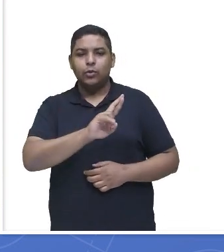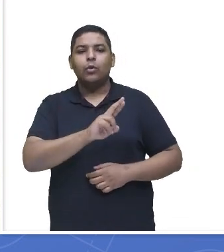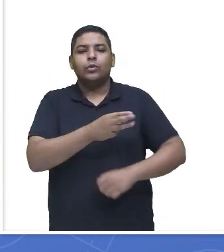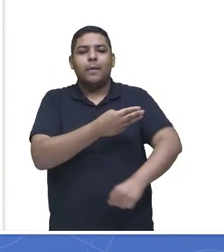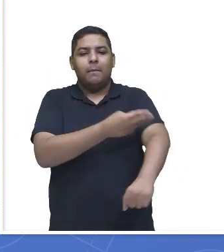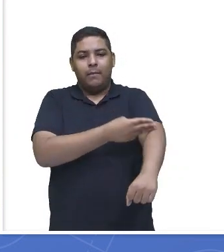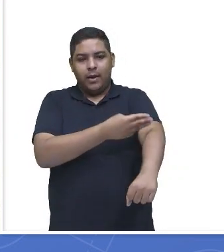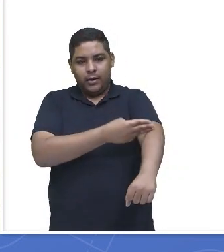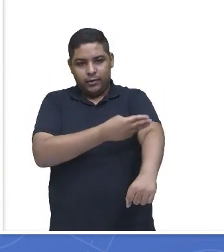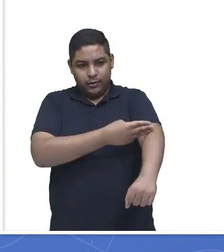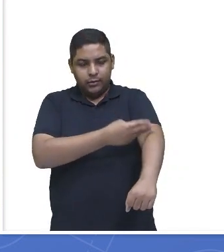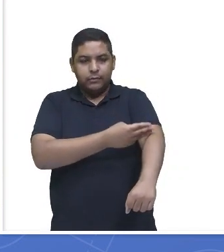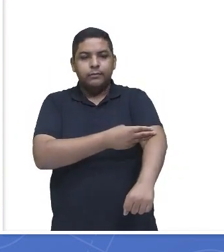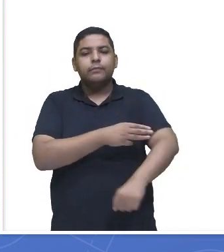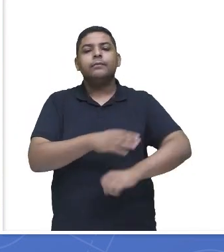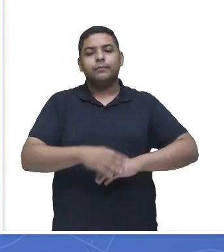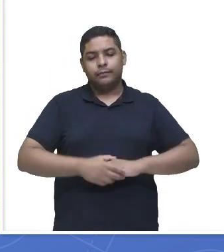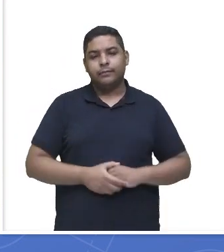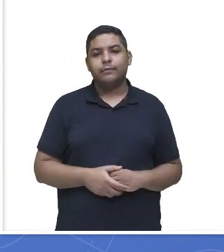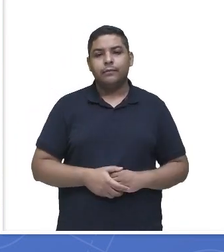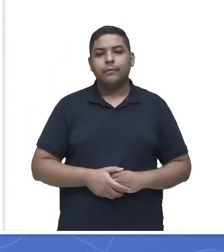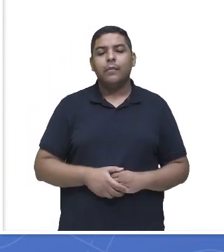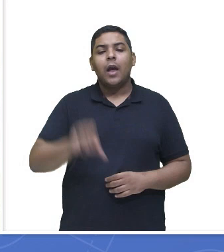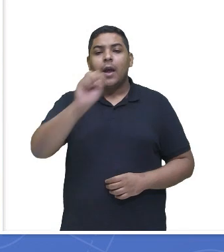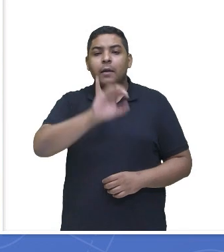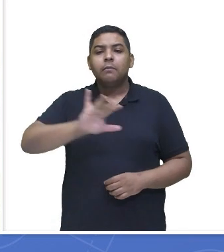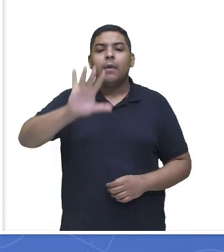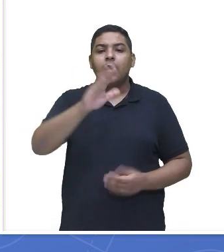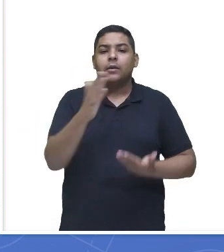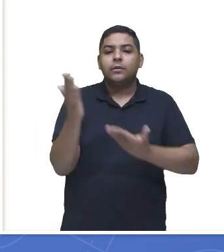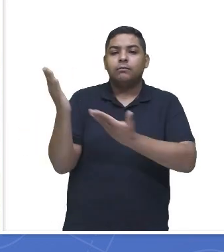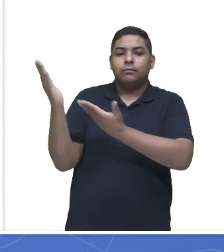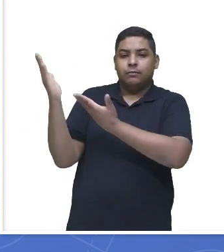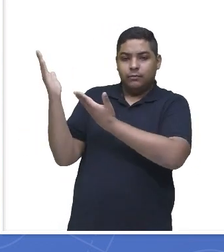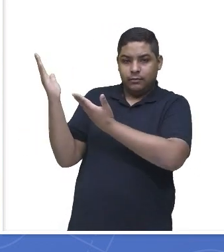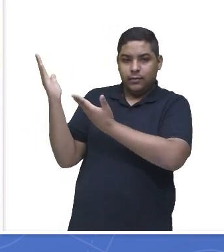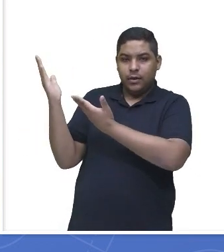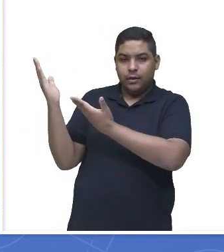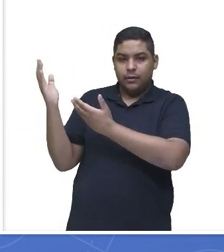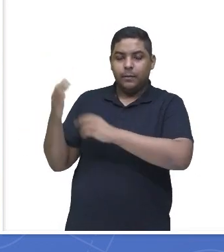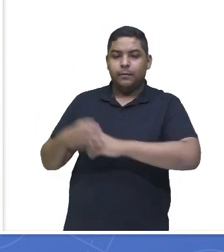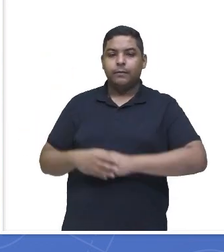essa imagem aí? Essa imagem foi a criação de Adão, né?